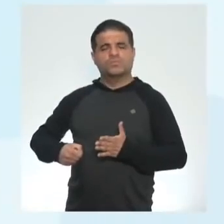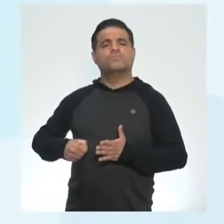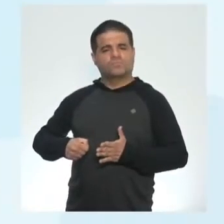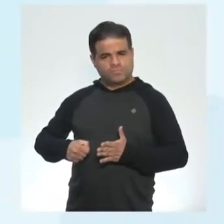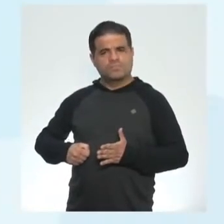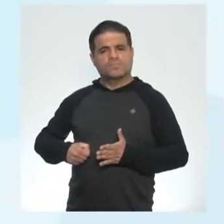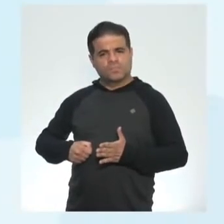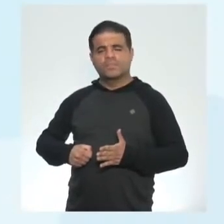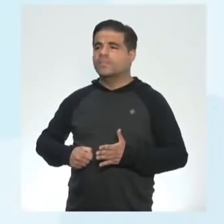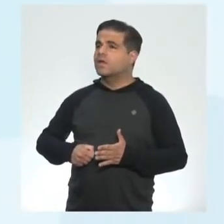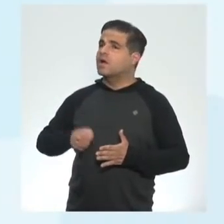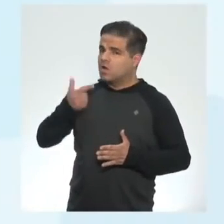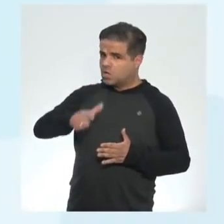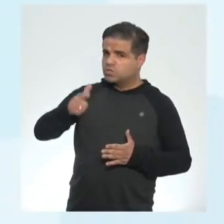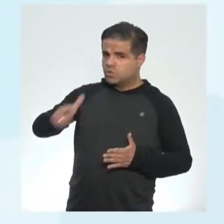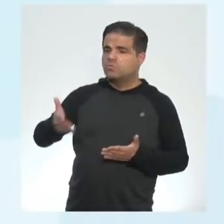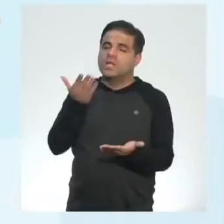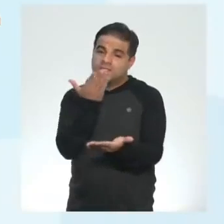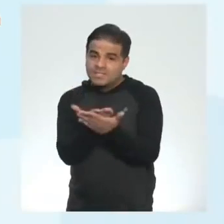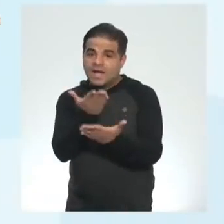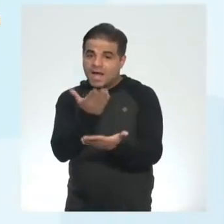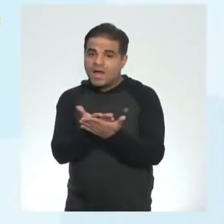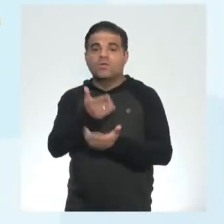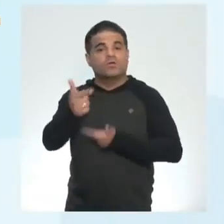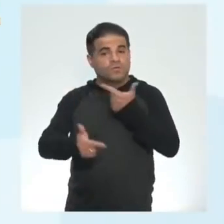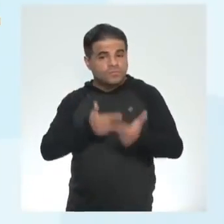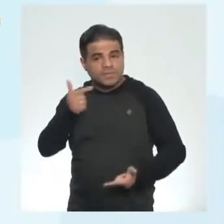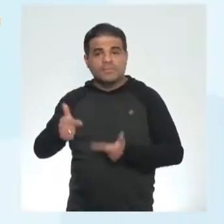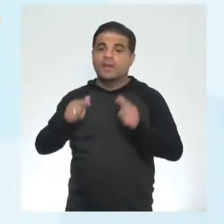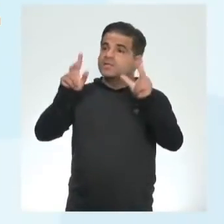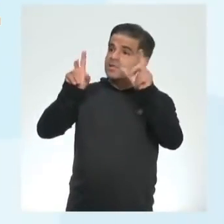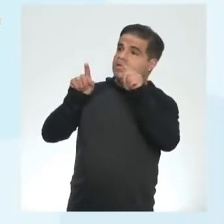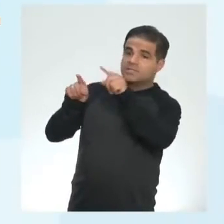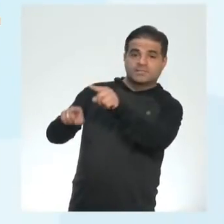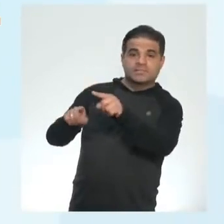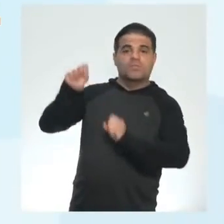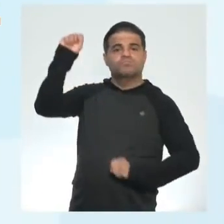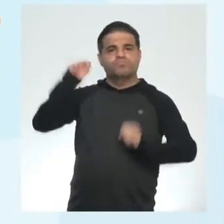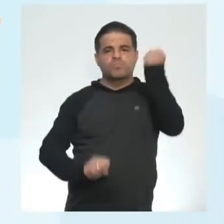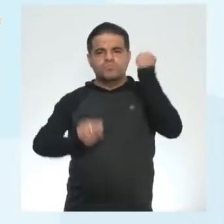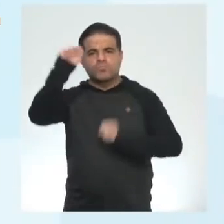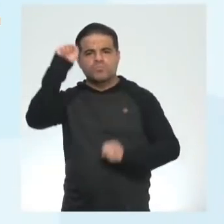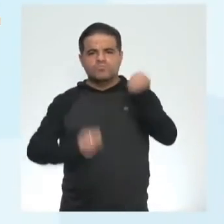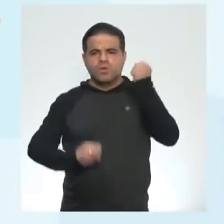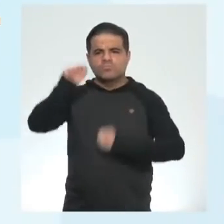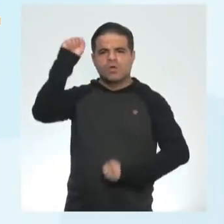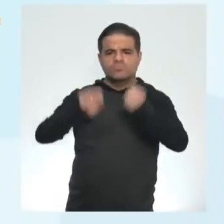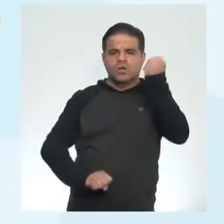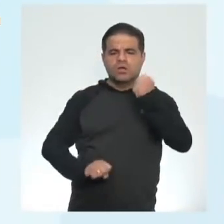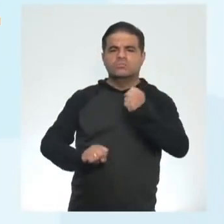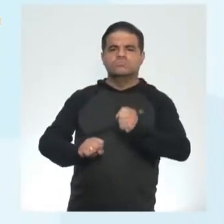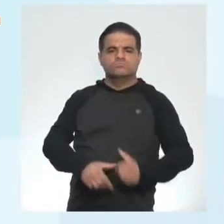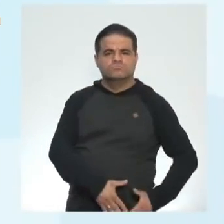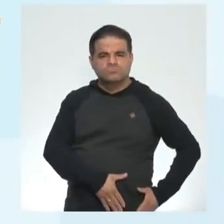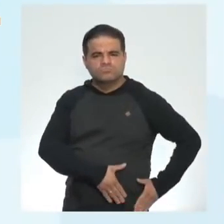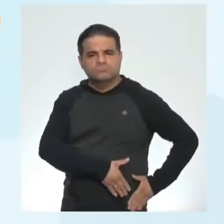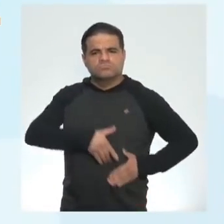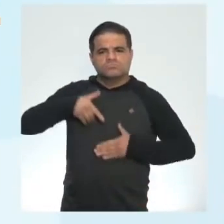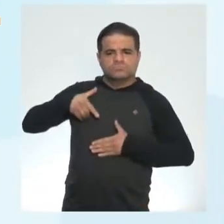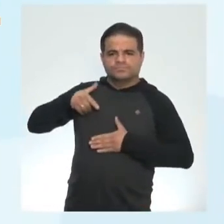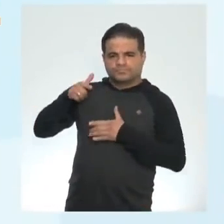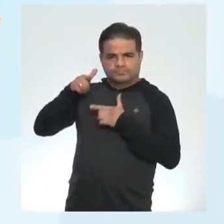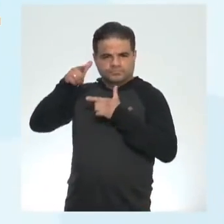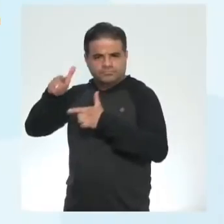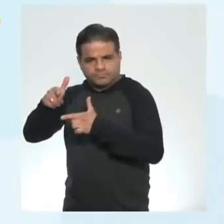É claro que nas próximas aulas nós trabalharemos também essa questão industrial, né, do armamento bélico da